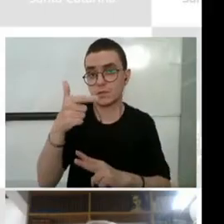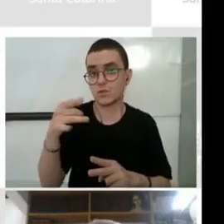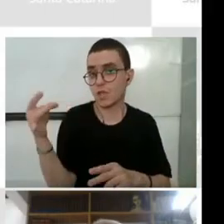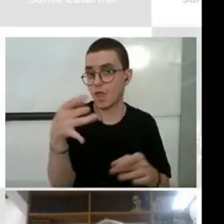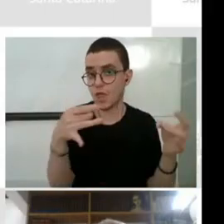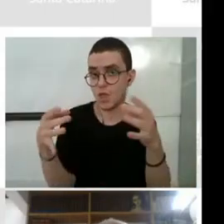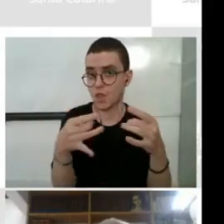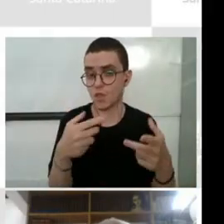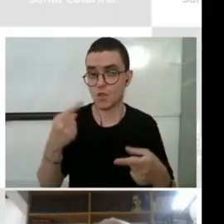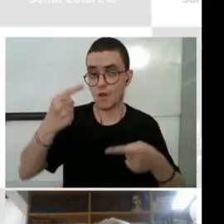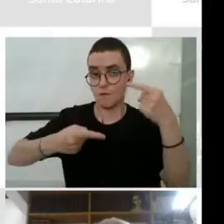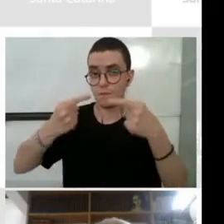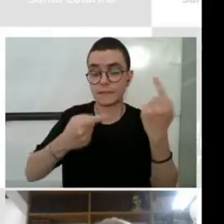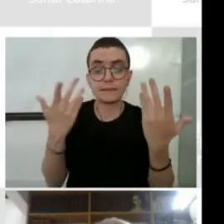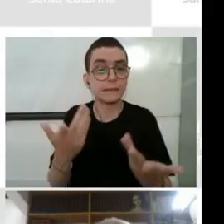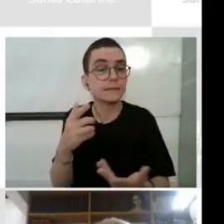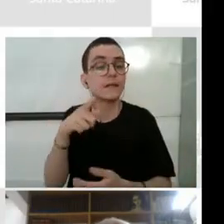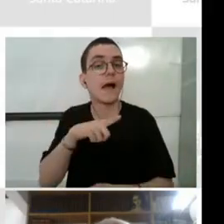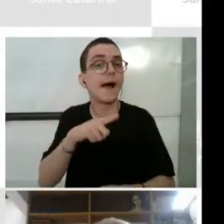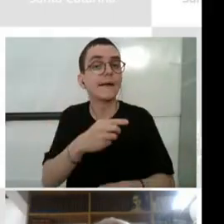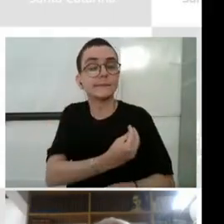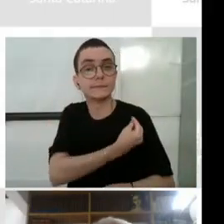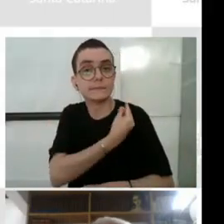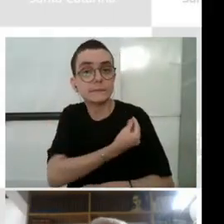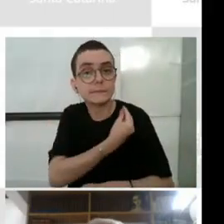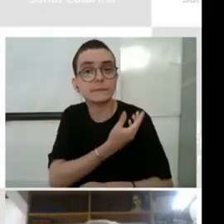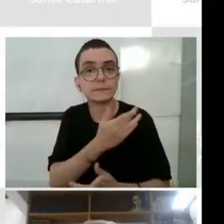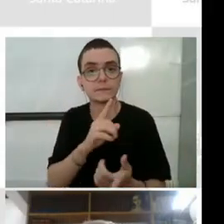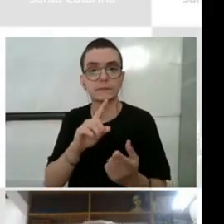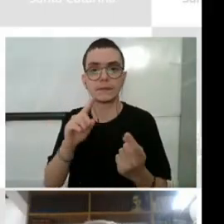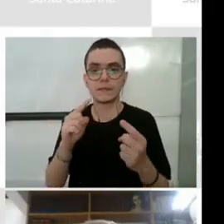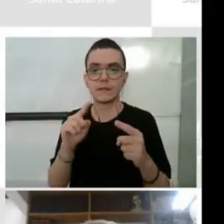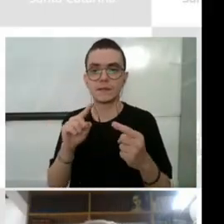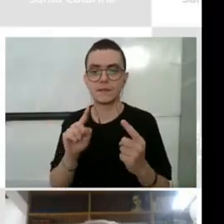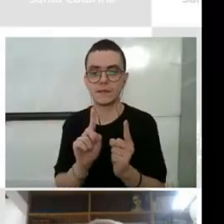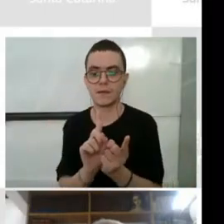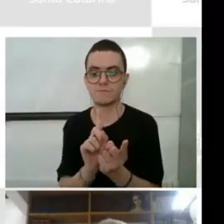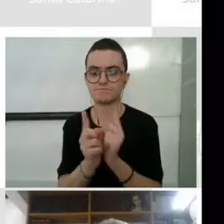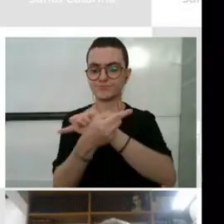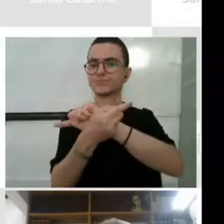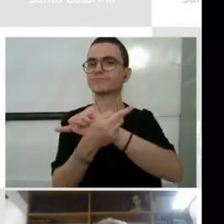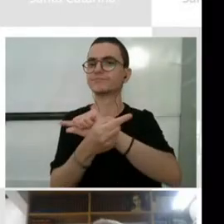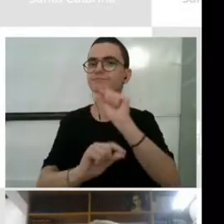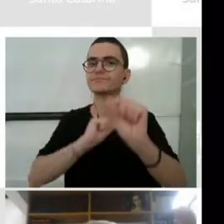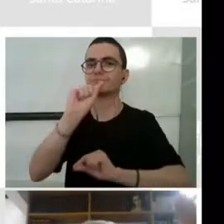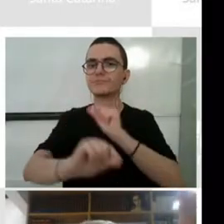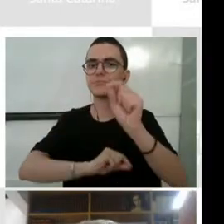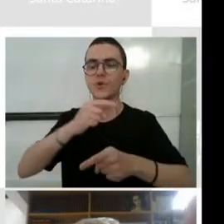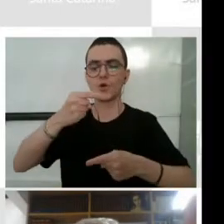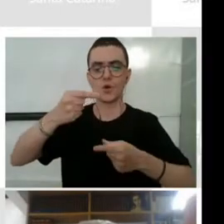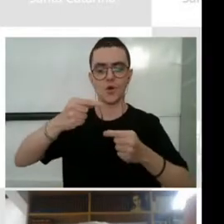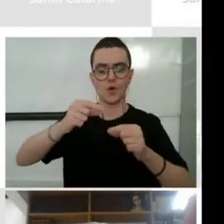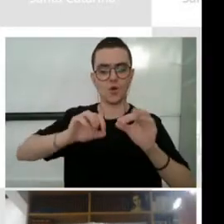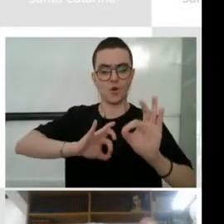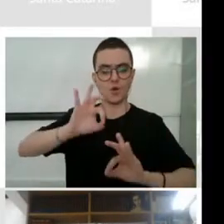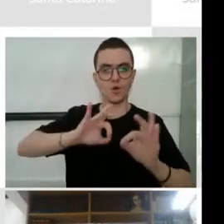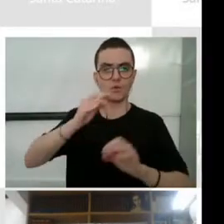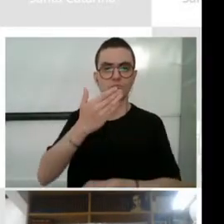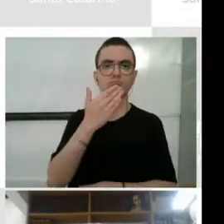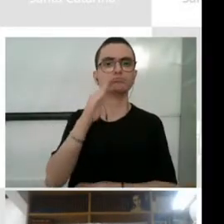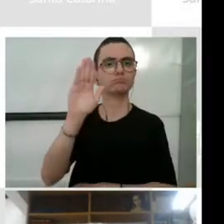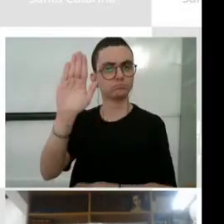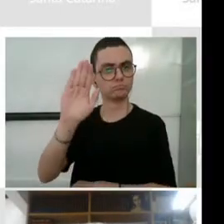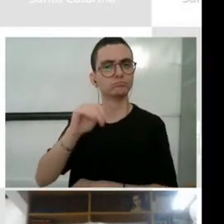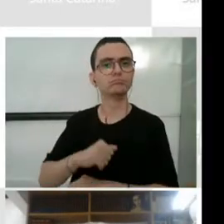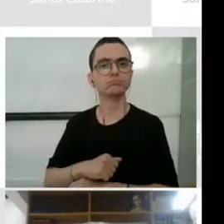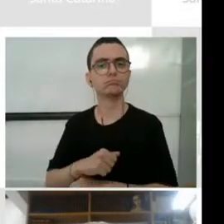então, que existe uma contradição muito grande entre aquilo que os governos estão se comprometendo